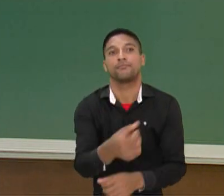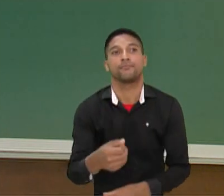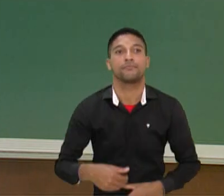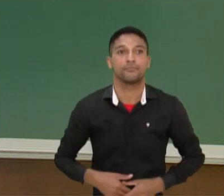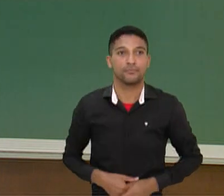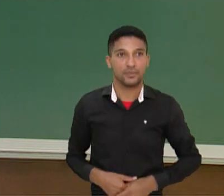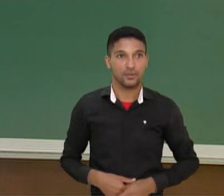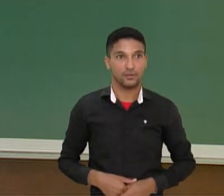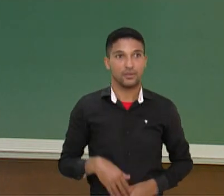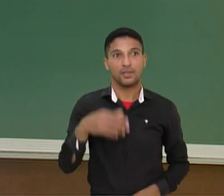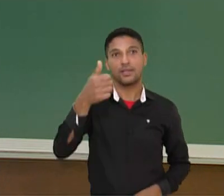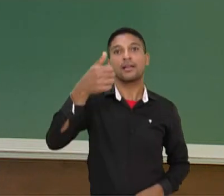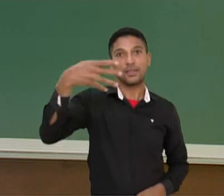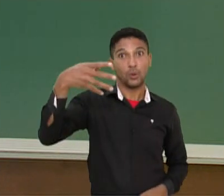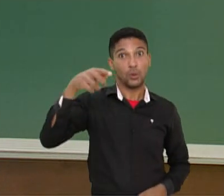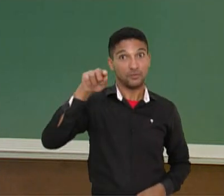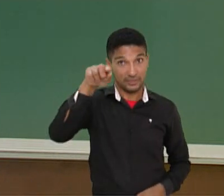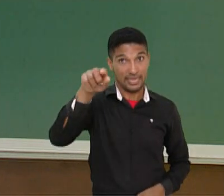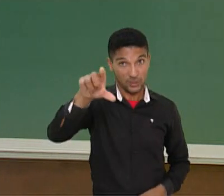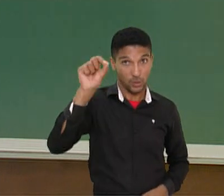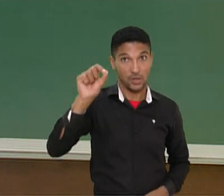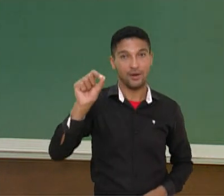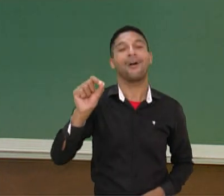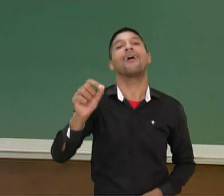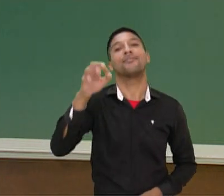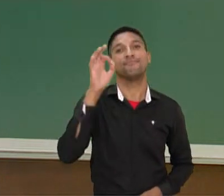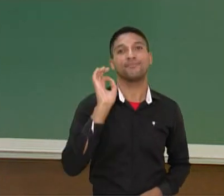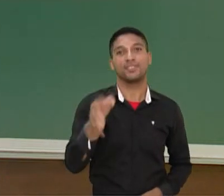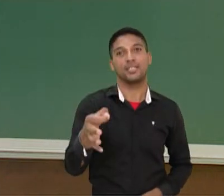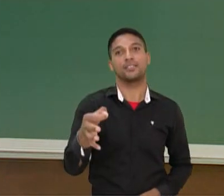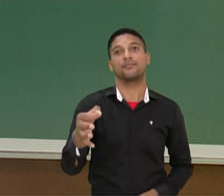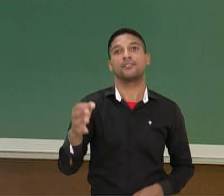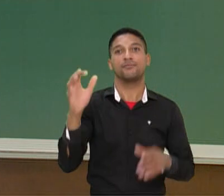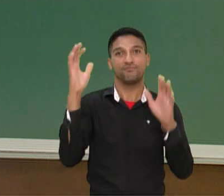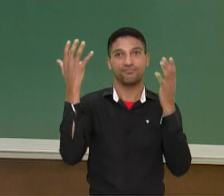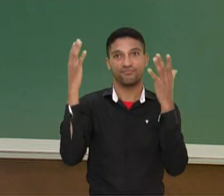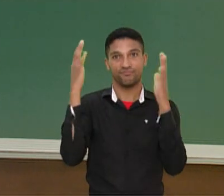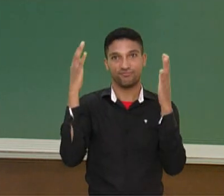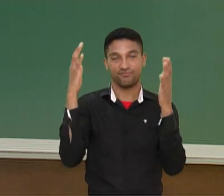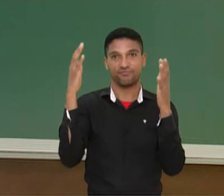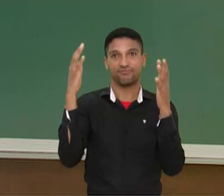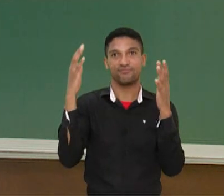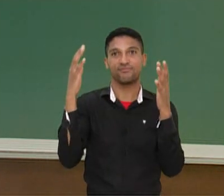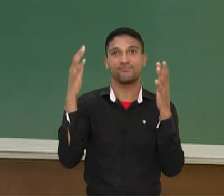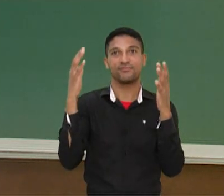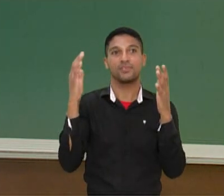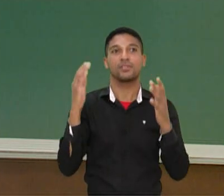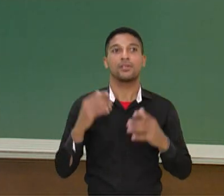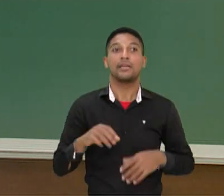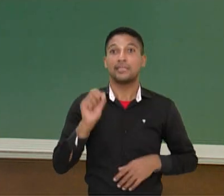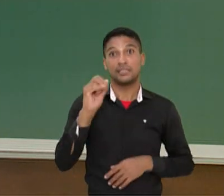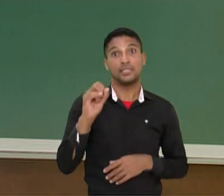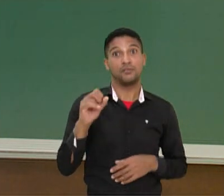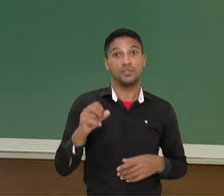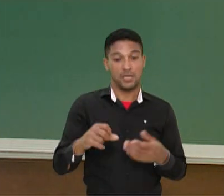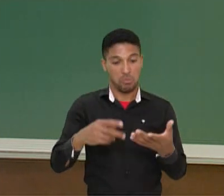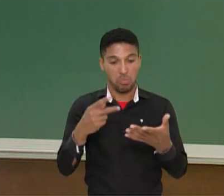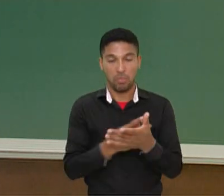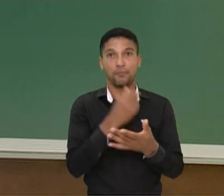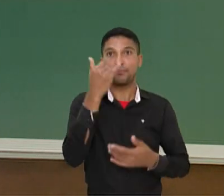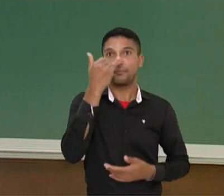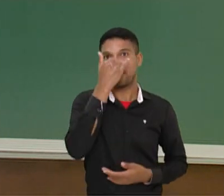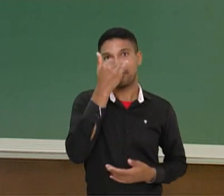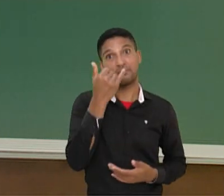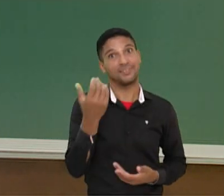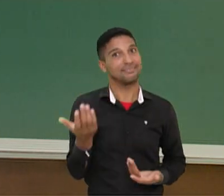certo. Troféu joinha para você. Se você marcou os outros, teve algum errinho no meio do caminho aí. Vamos ver